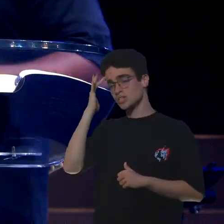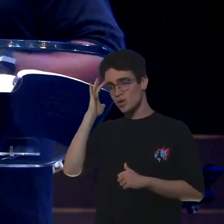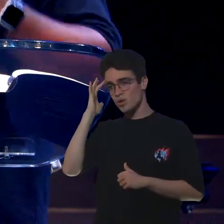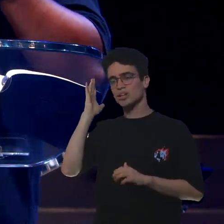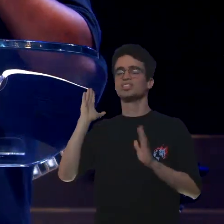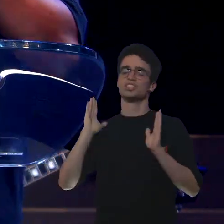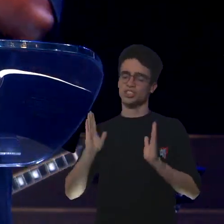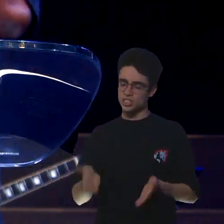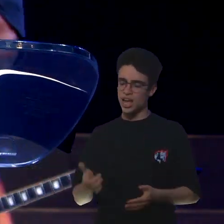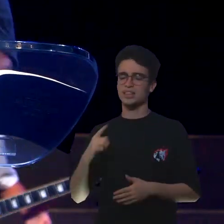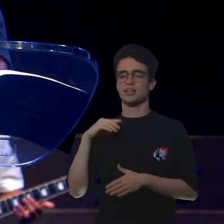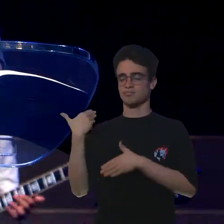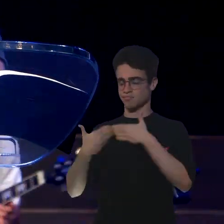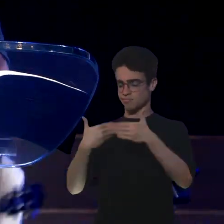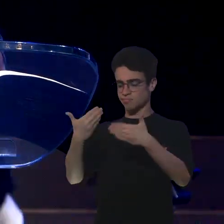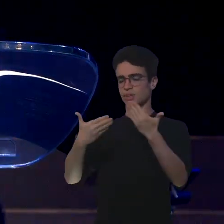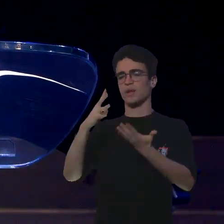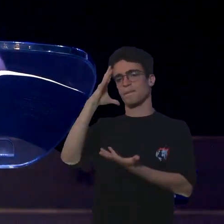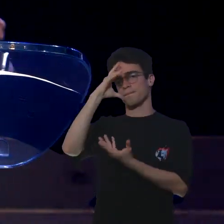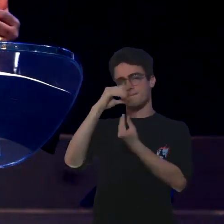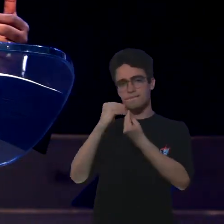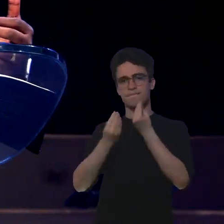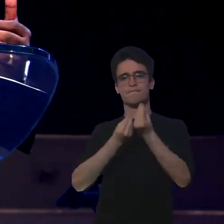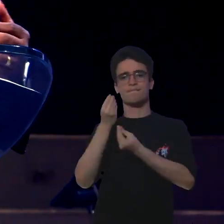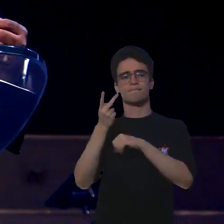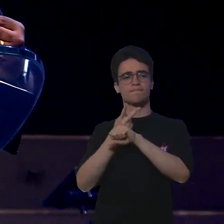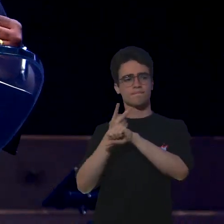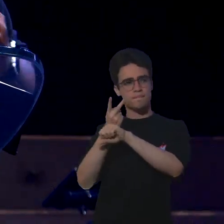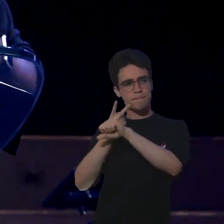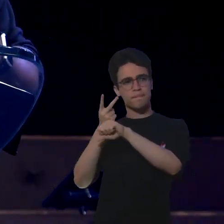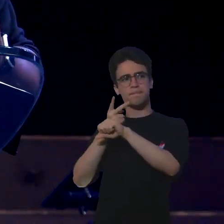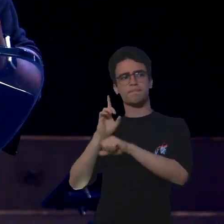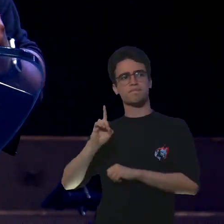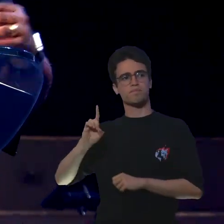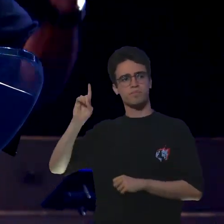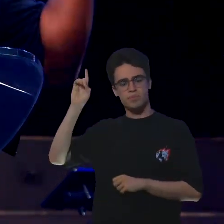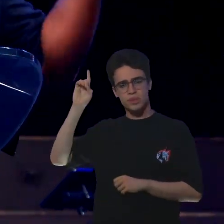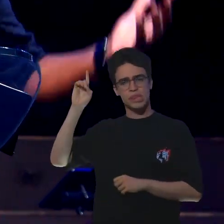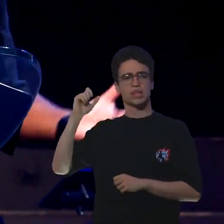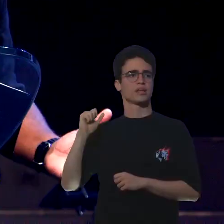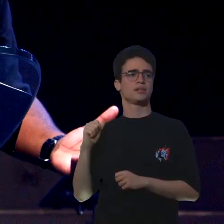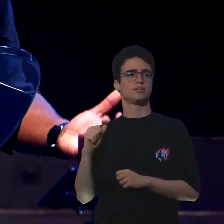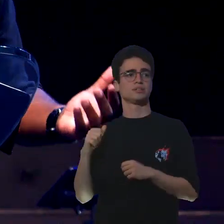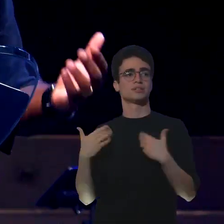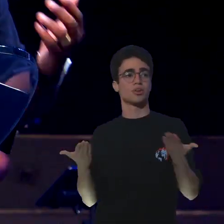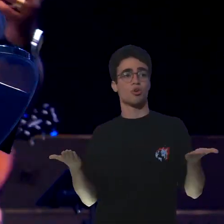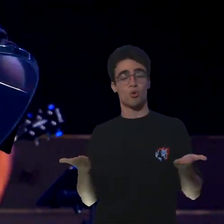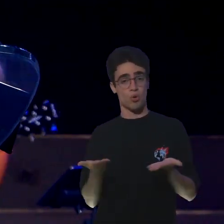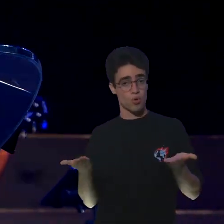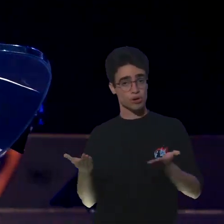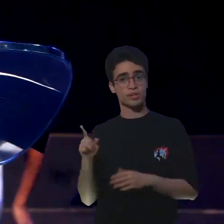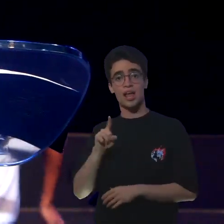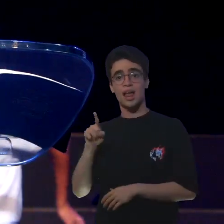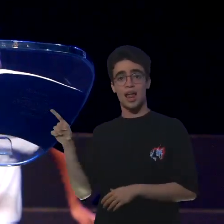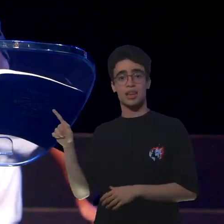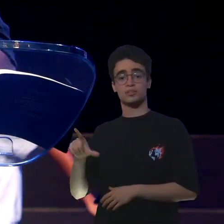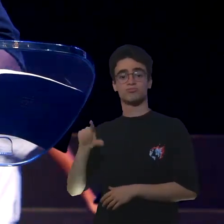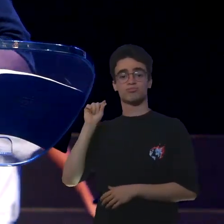de entendimento, de buscar mais ao Senhor, e hoje publicamente